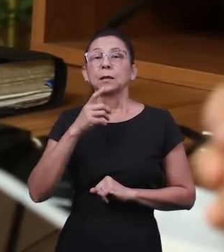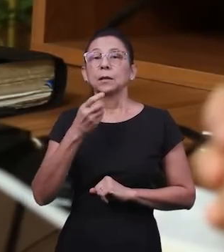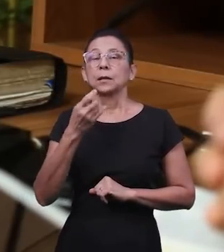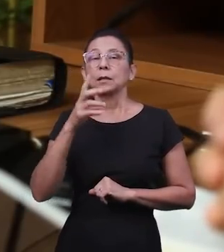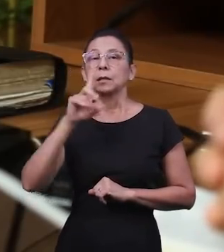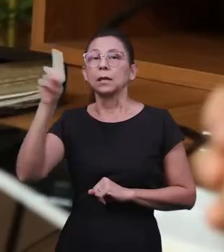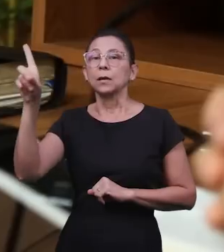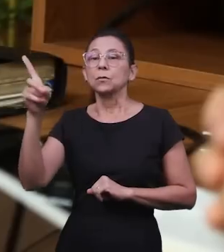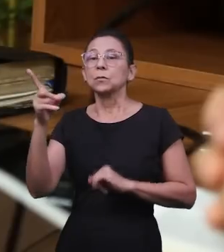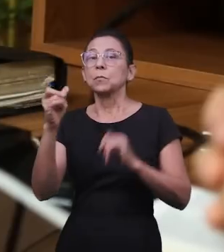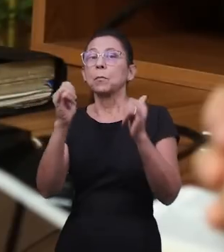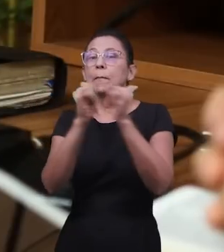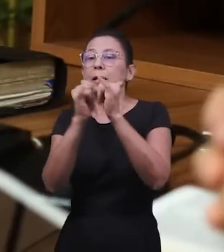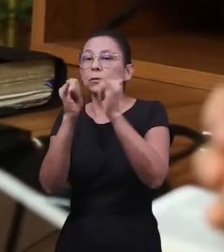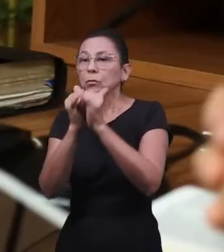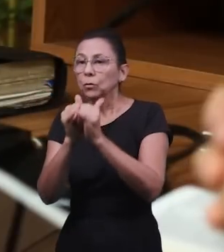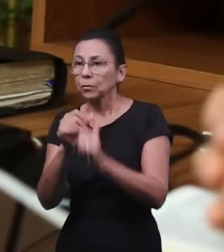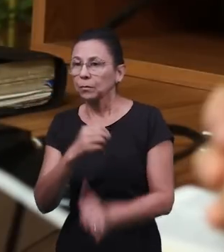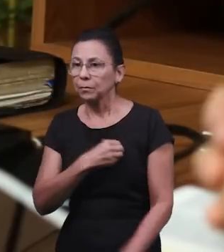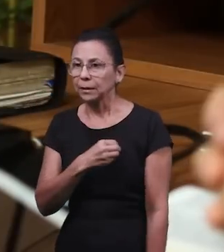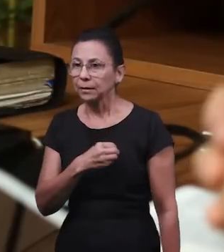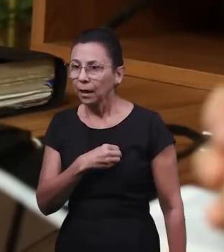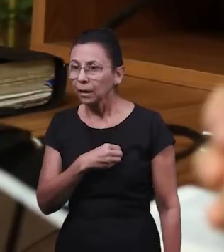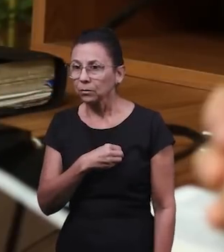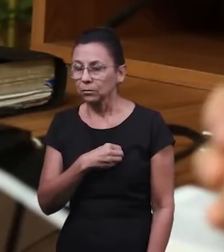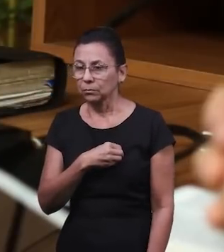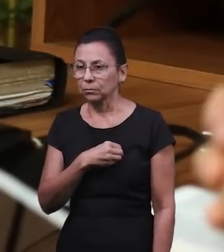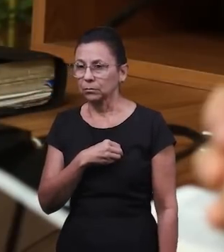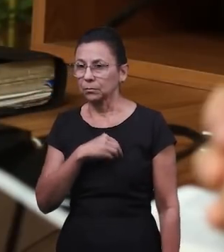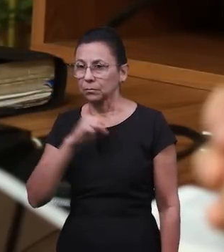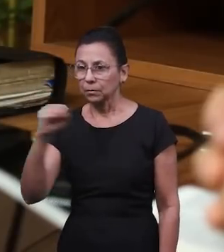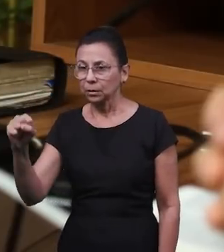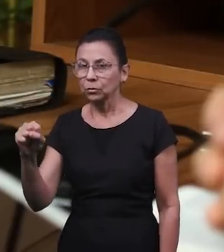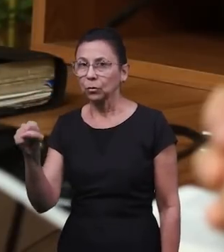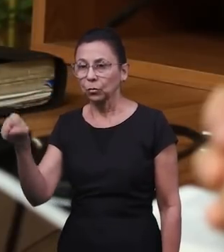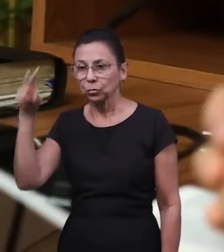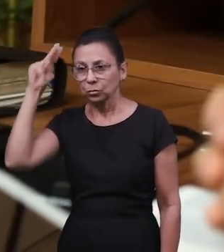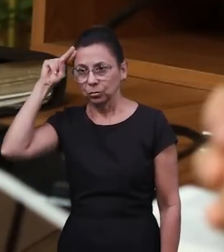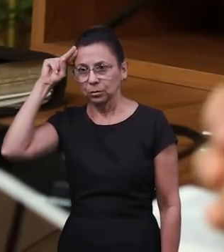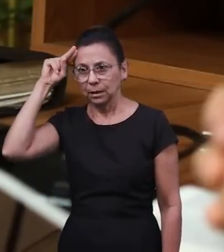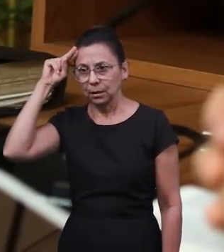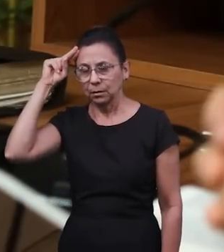seguinte, você está perdoado, Davi, mas o senhor falou o seguinte,